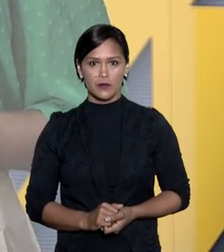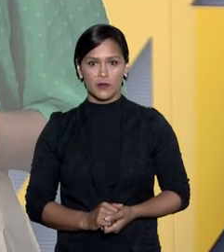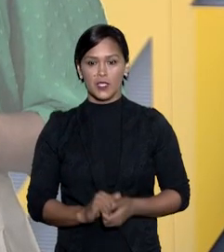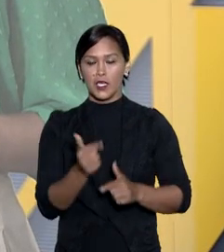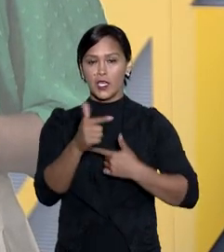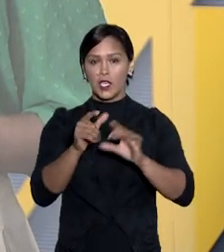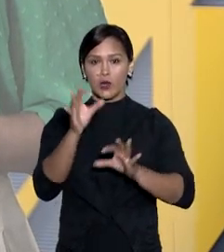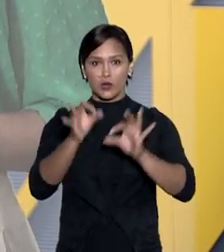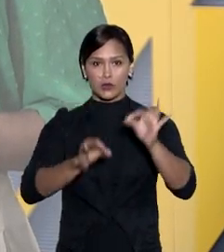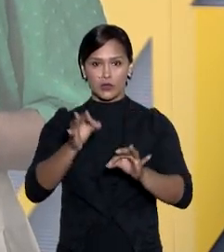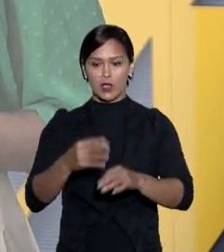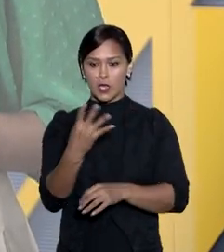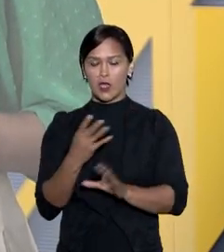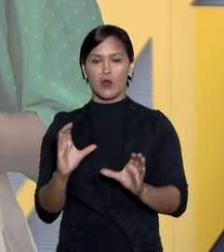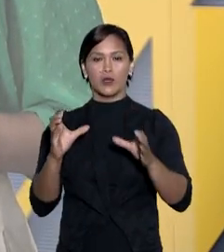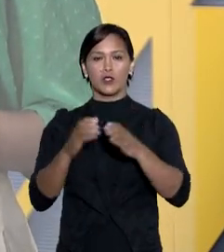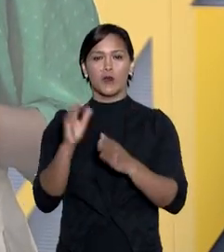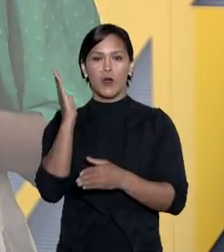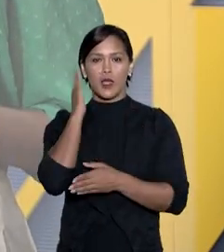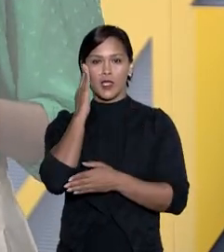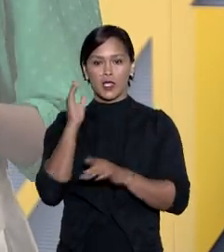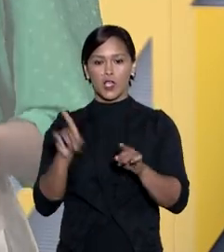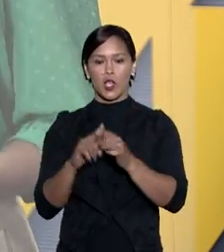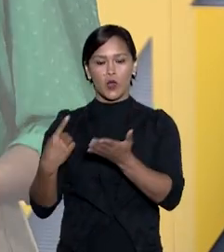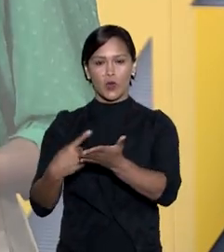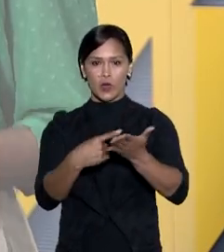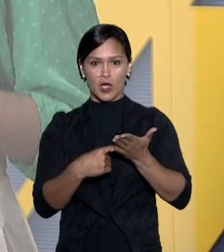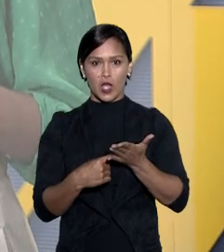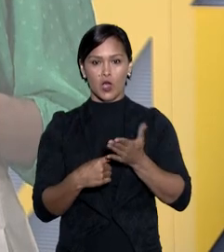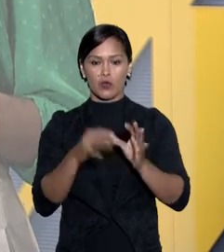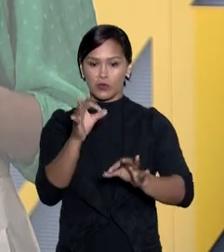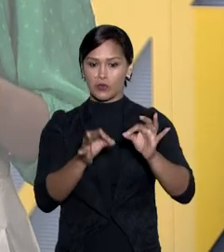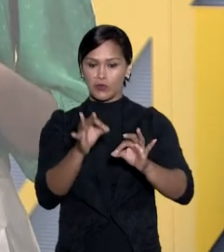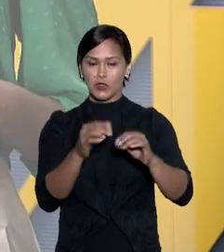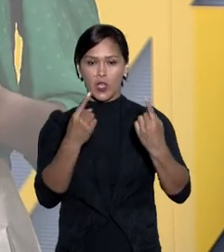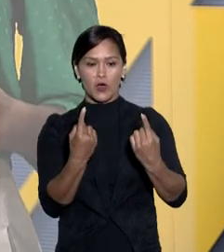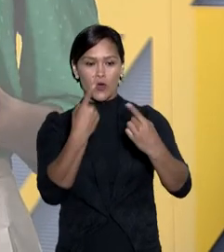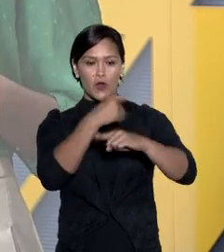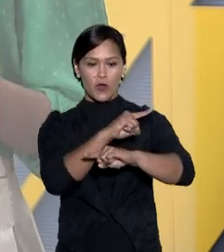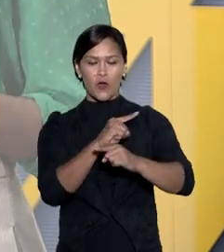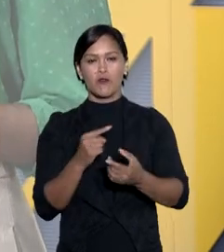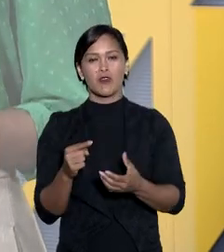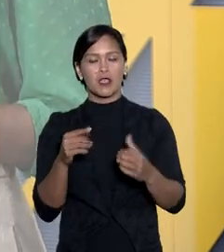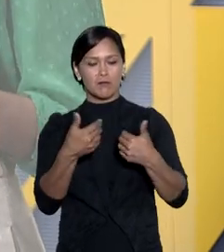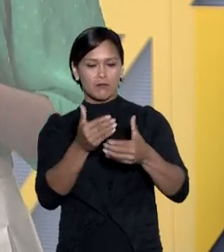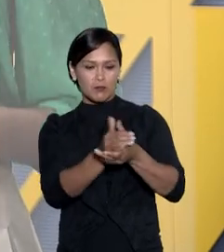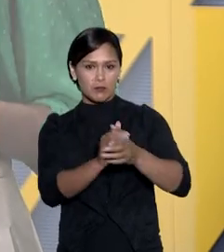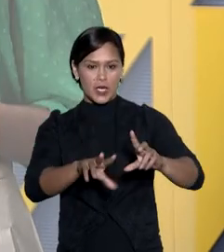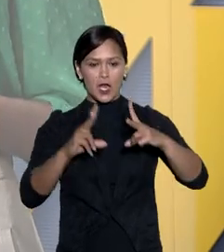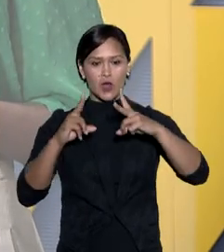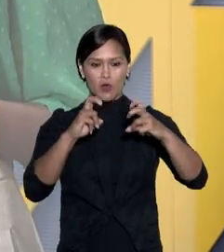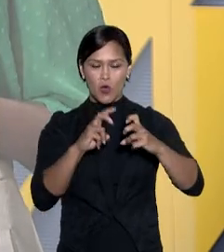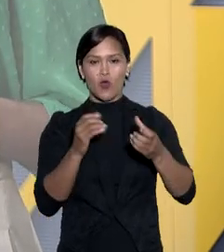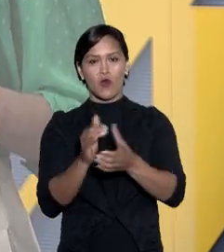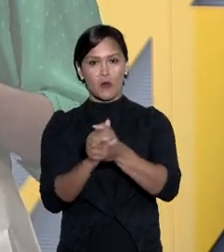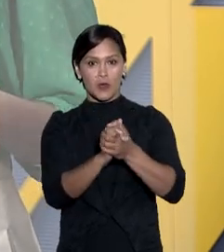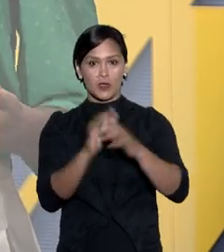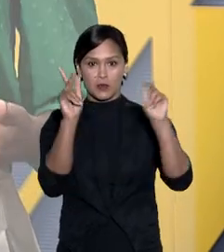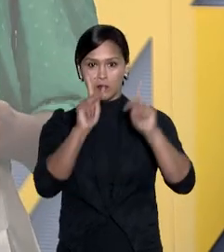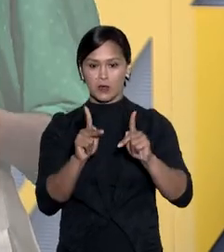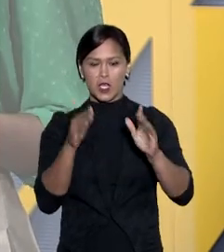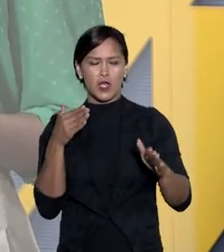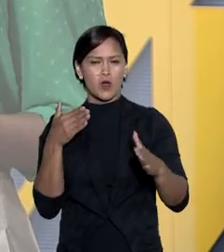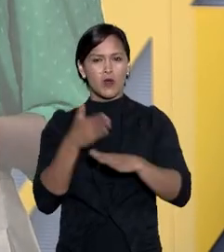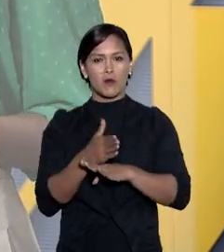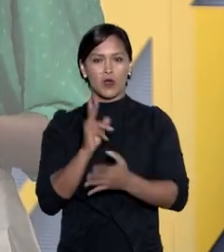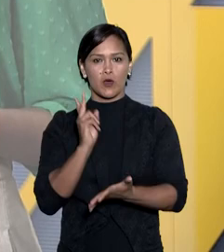Em outro julgamento, a quarta turma entendeu que acordo judicial que converte a separação litigiosa em consensual não